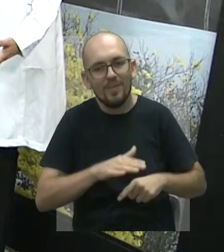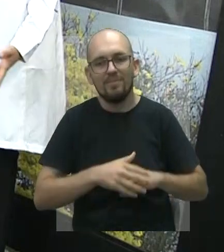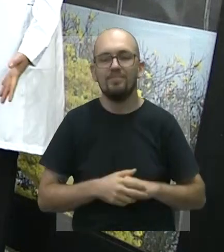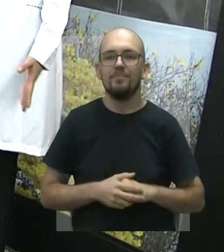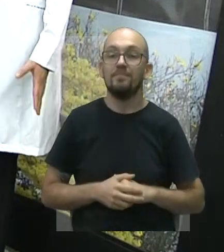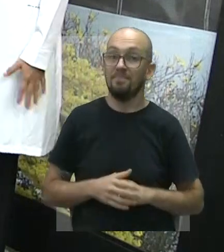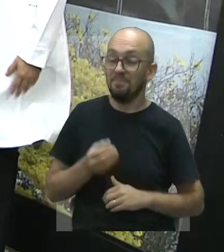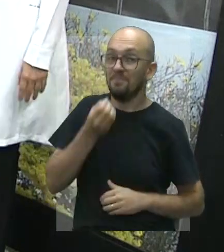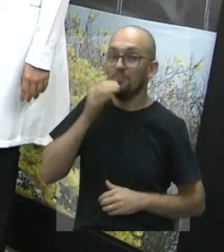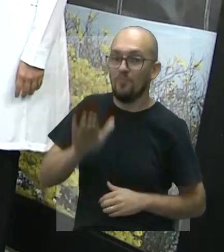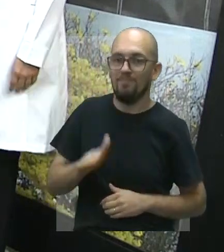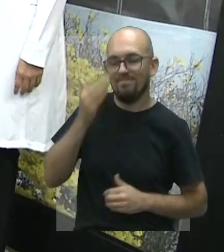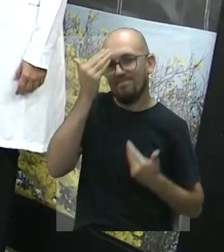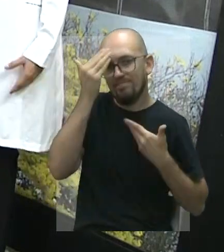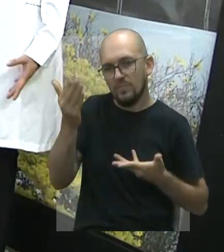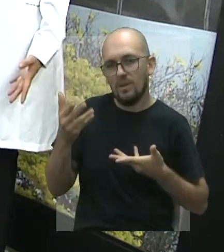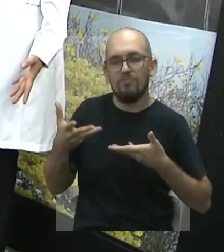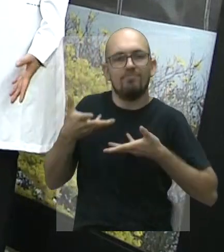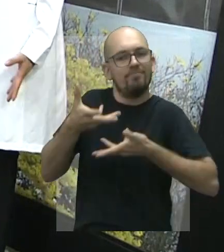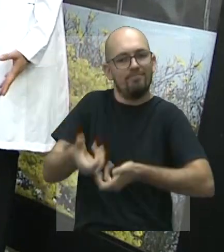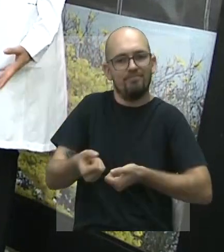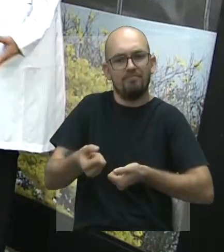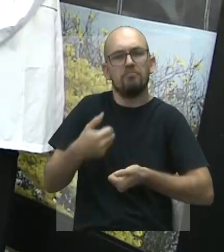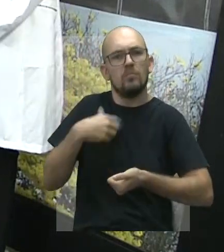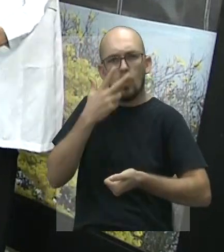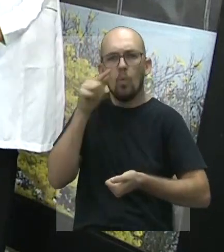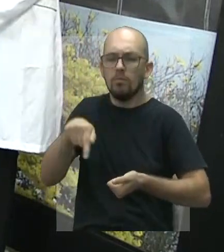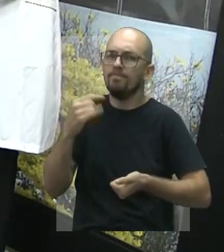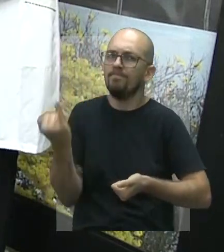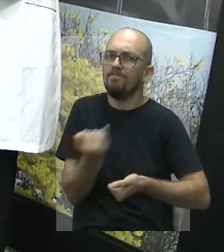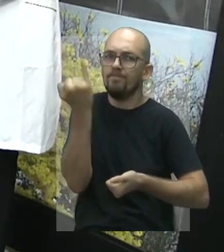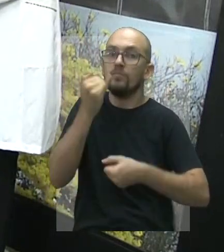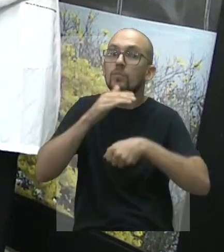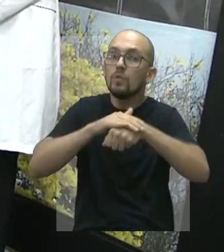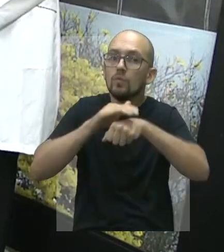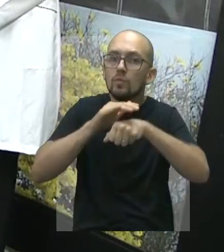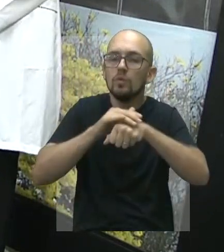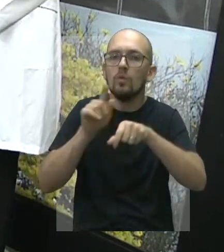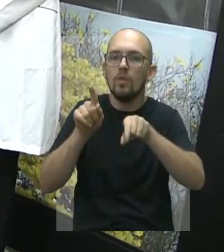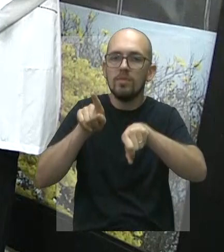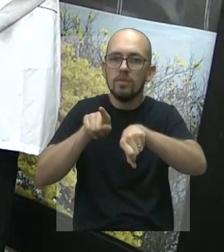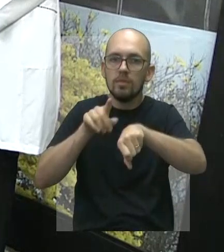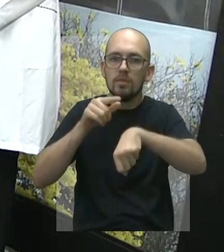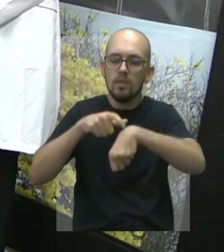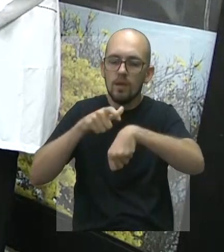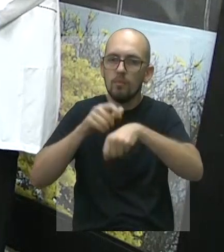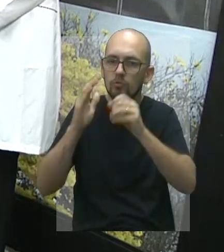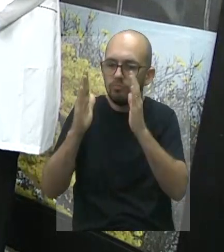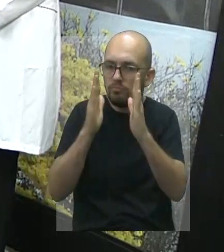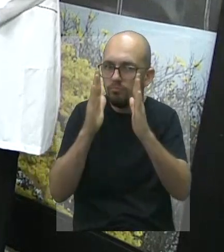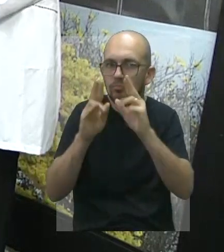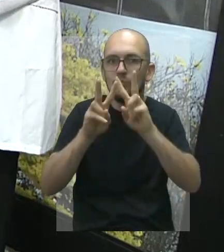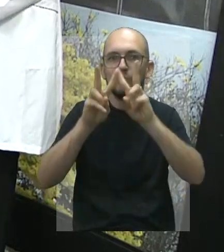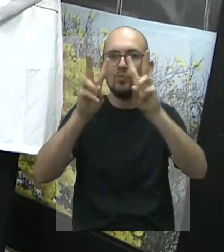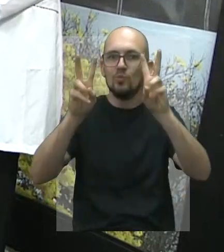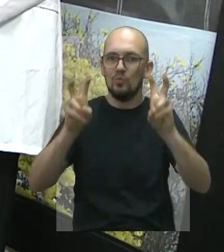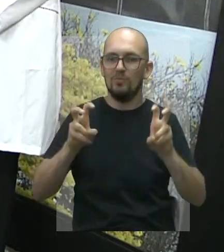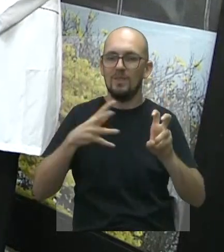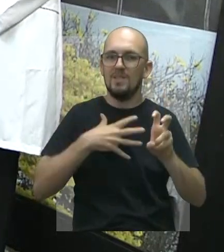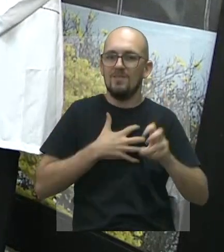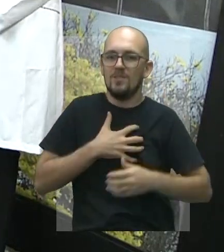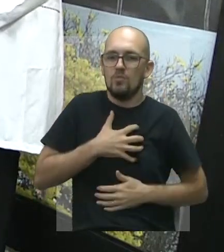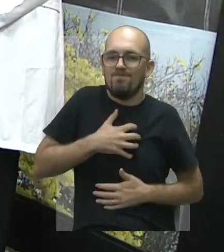tarde. Obrigada pelo convite. Acho importantíssimo vocês separarem um espaço aí para poder falar sobre isso que é